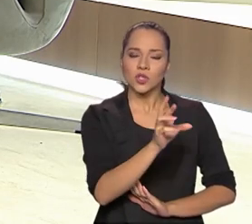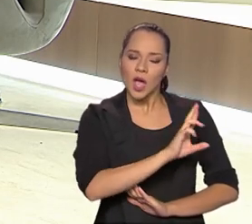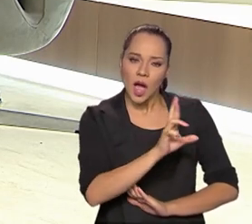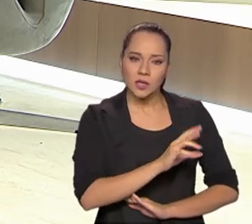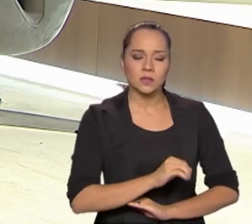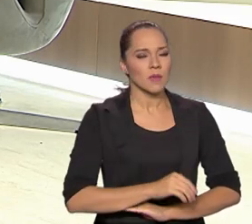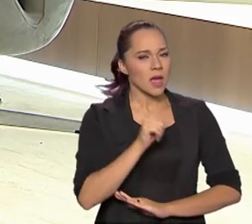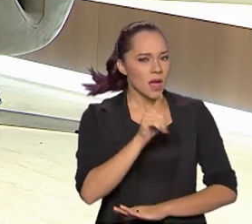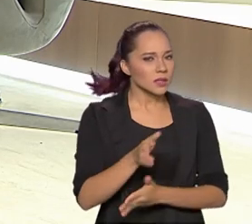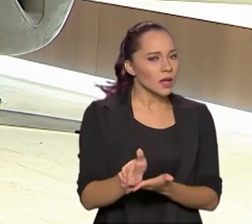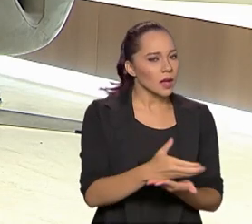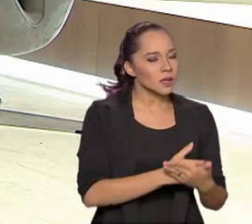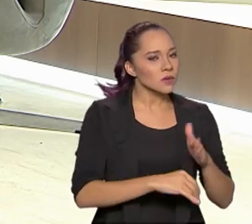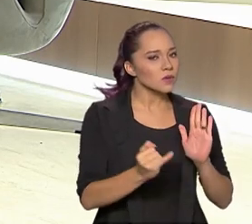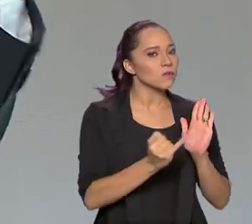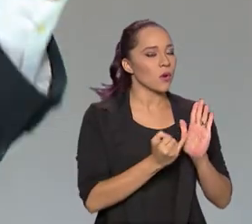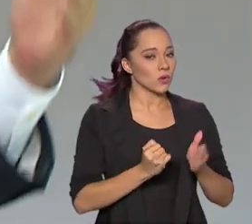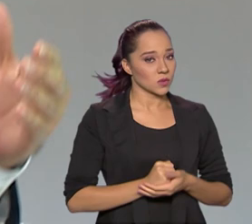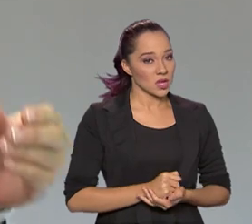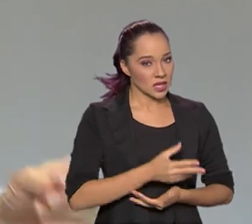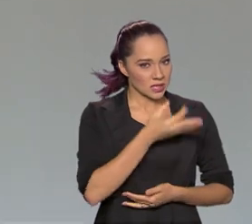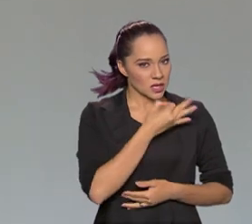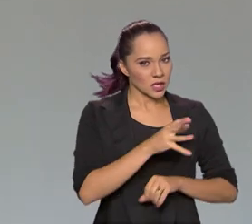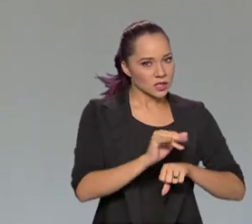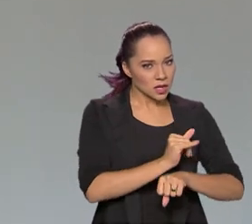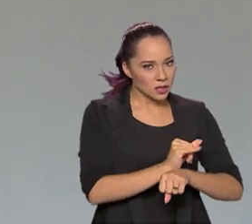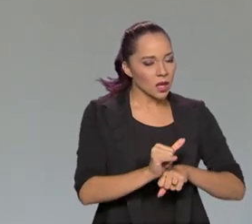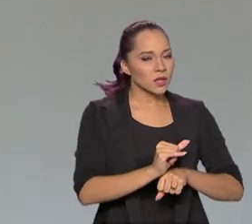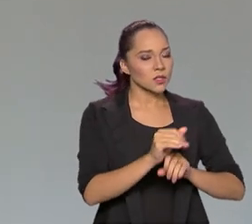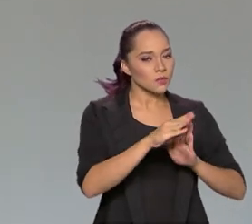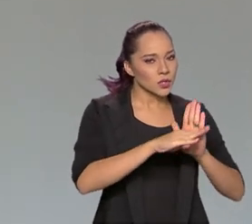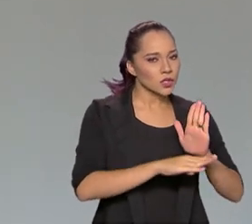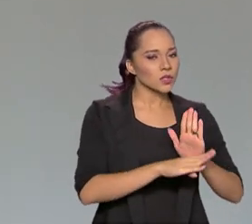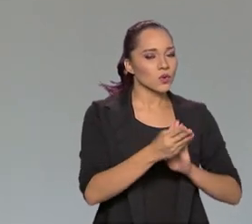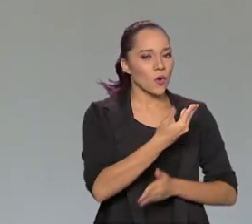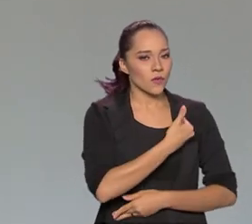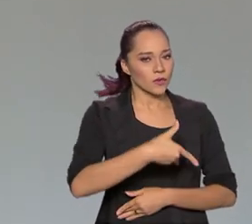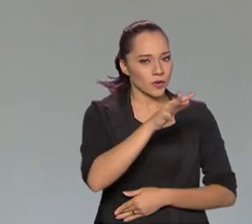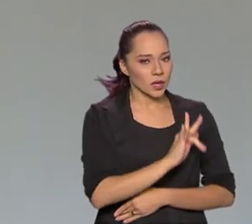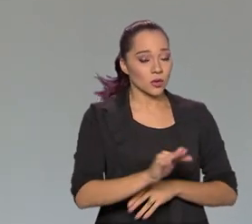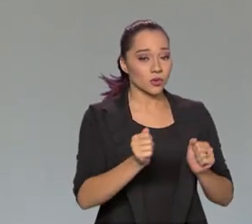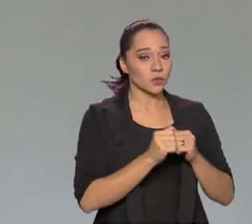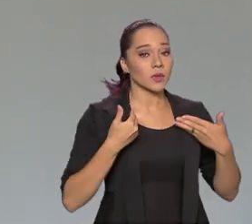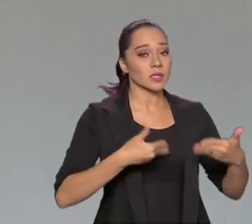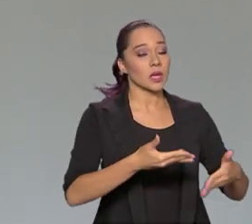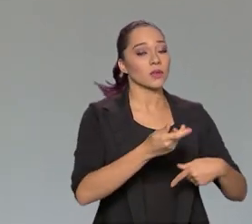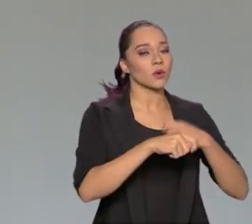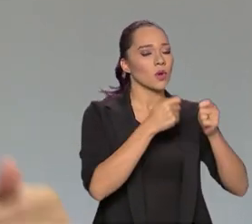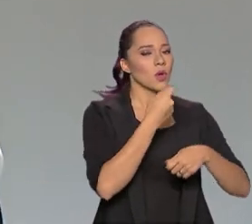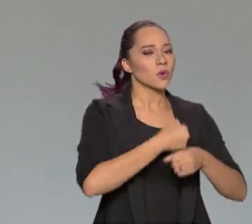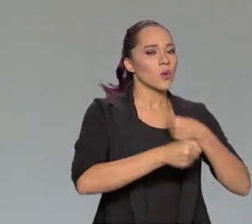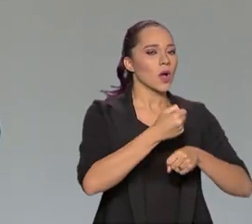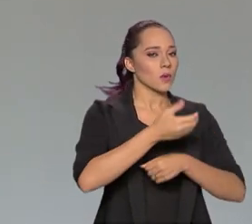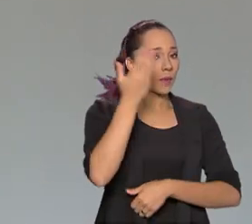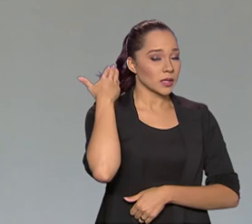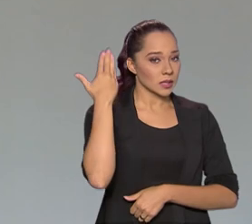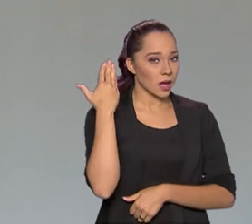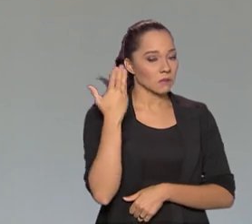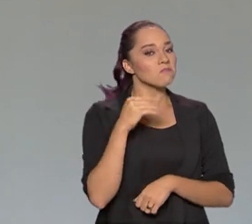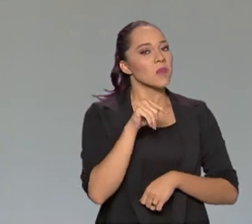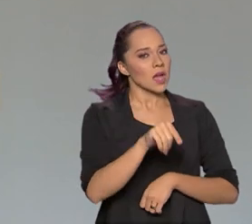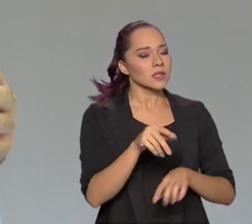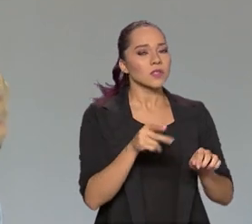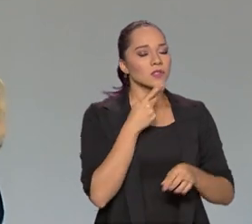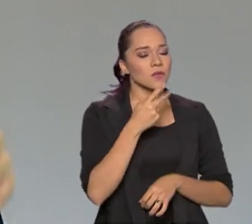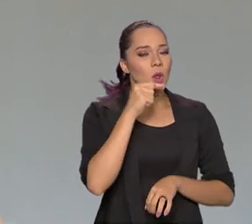Considerando essa arrecadação de impostos, a série de medidas tomadas pelo governo federal e pelo Ministério da Economia no ano passado, inclusive essas que